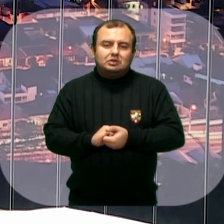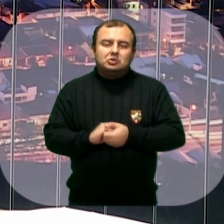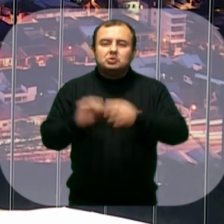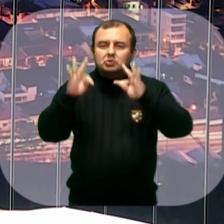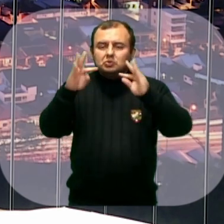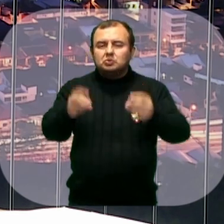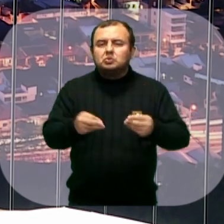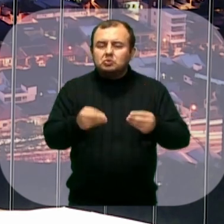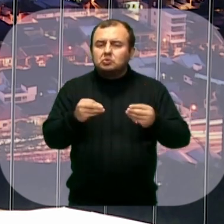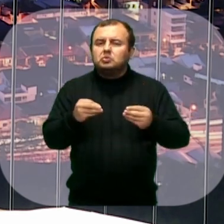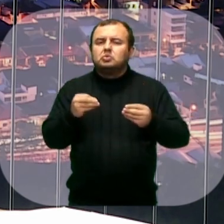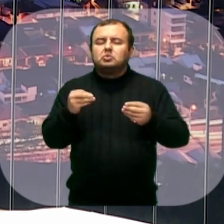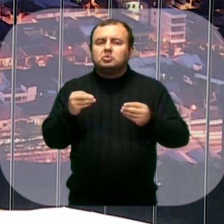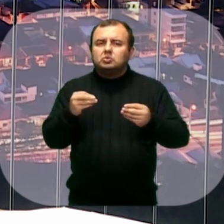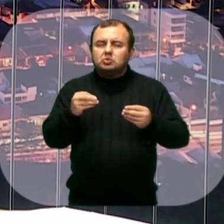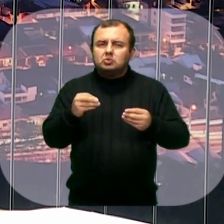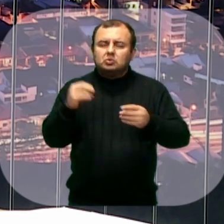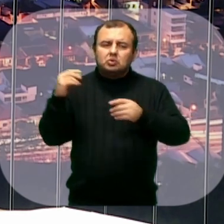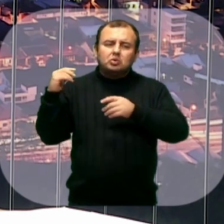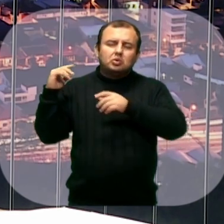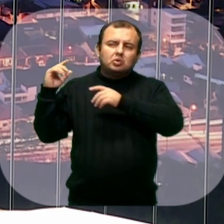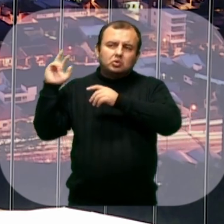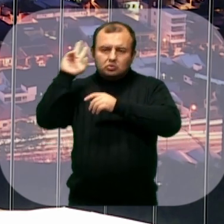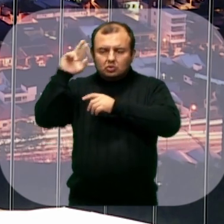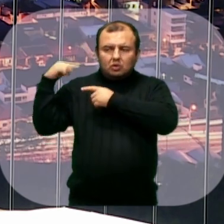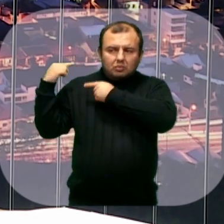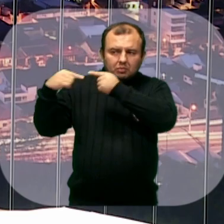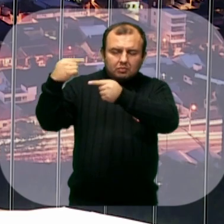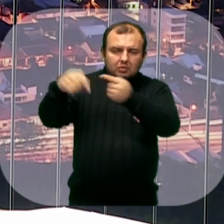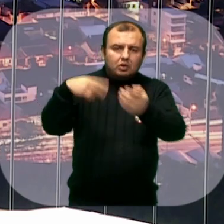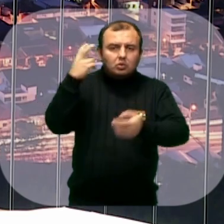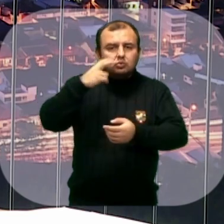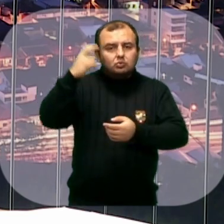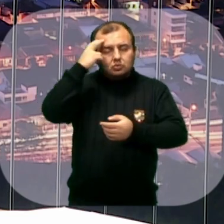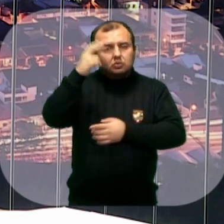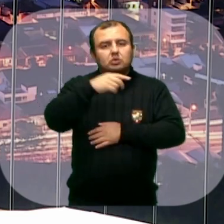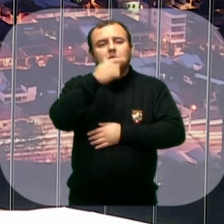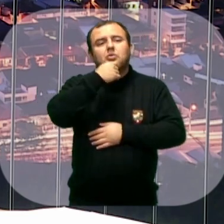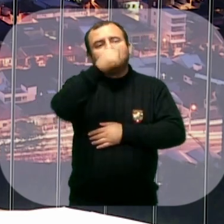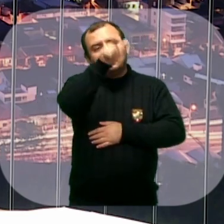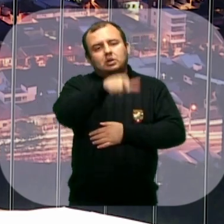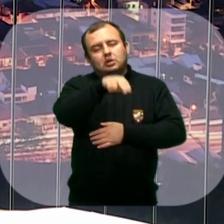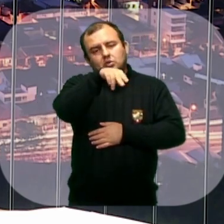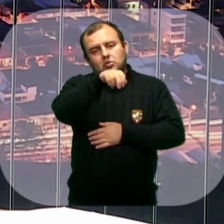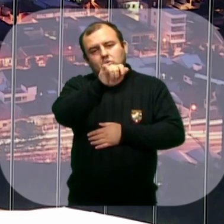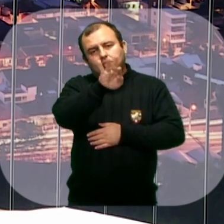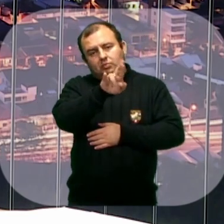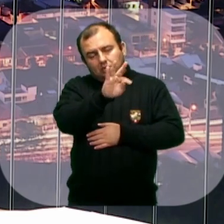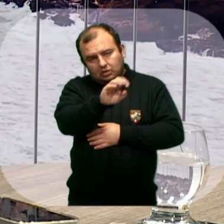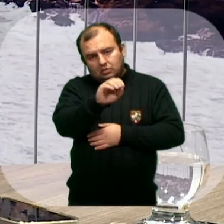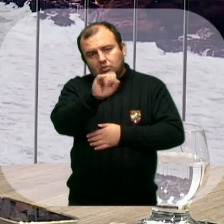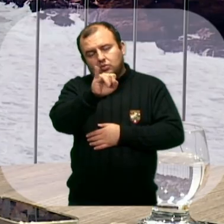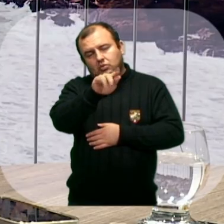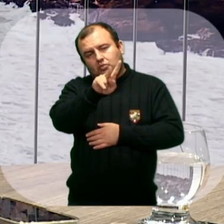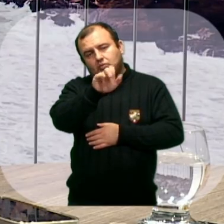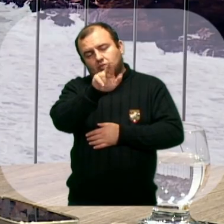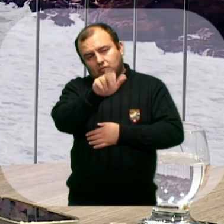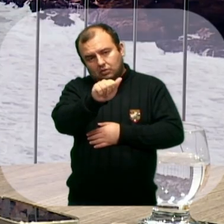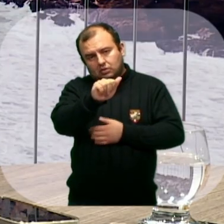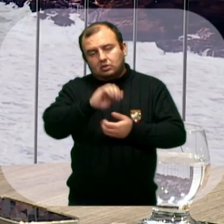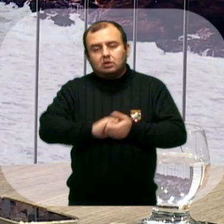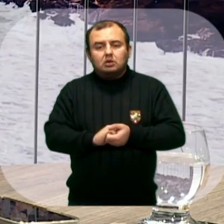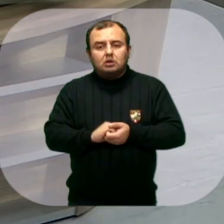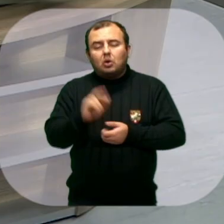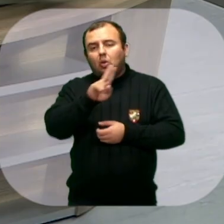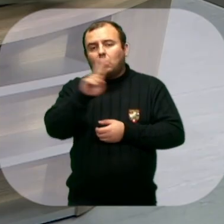de todo o apelo histórico e cultural que teve Norberto Cândido Silveira Júnior, né? Que é quem